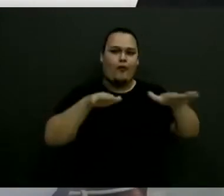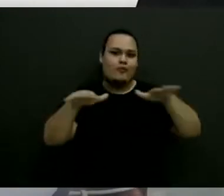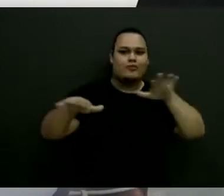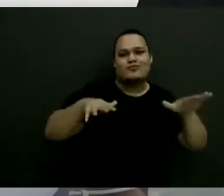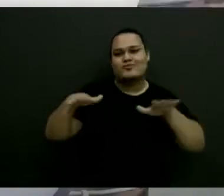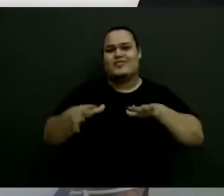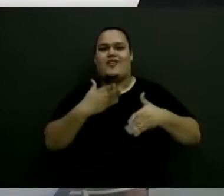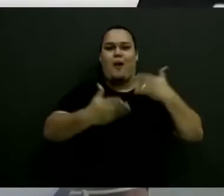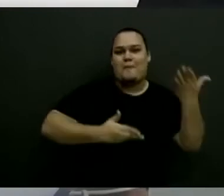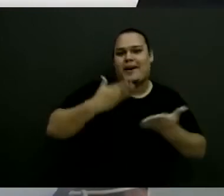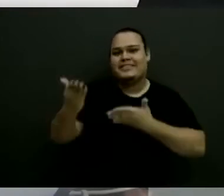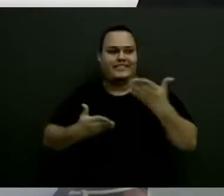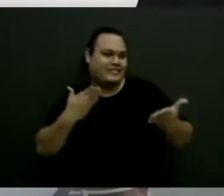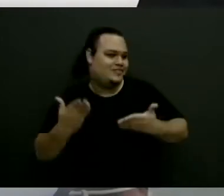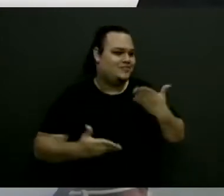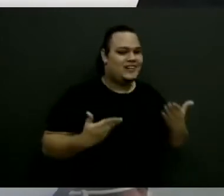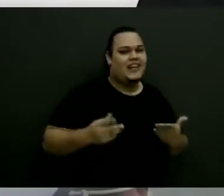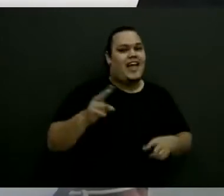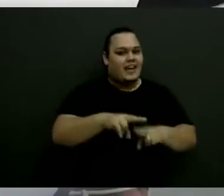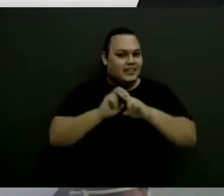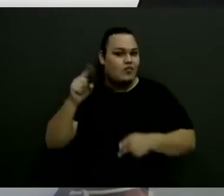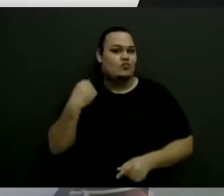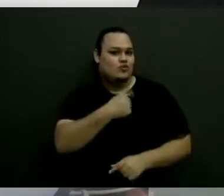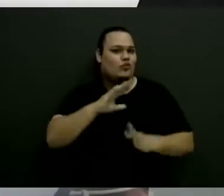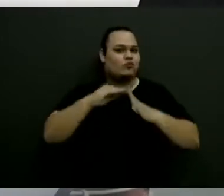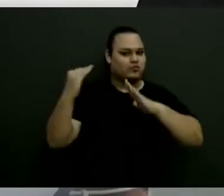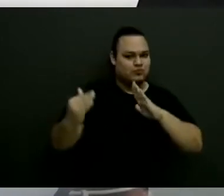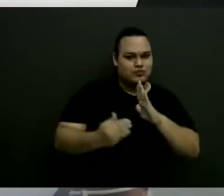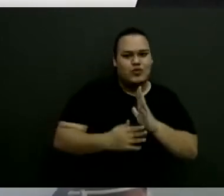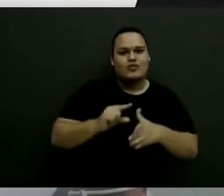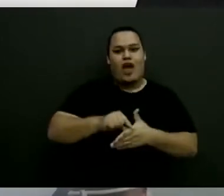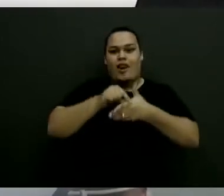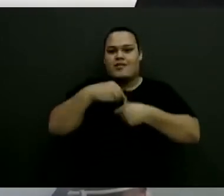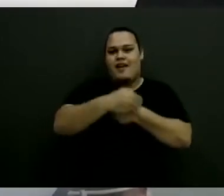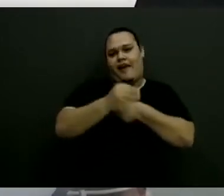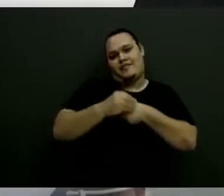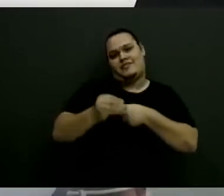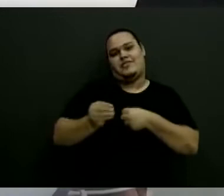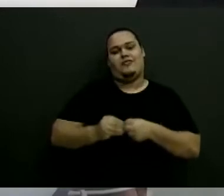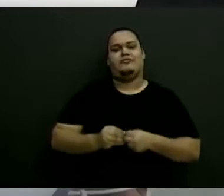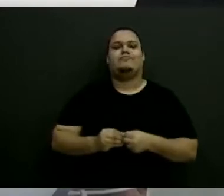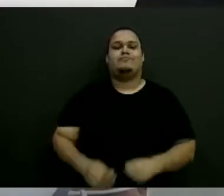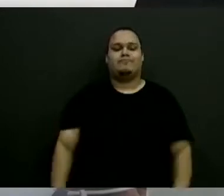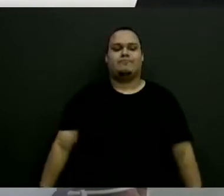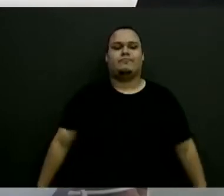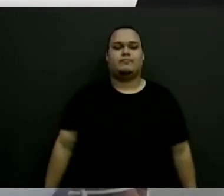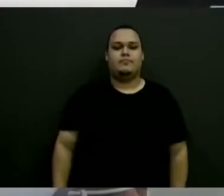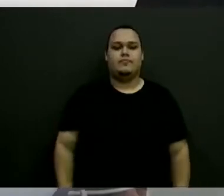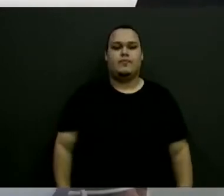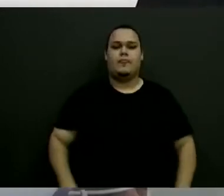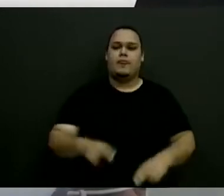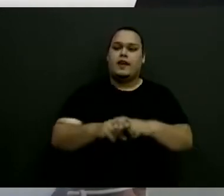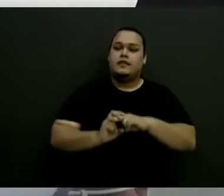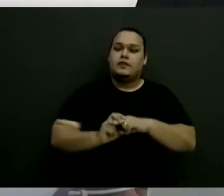verdade, hoje, queira ou não queira, todos nós estamos liderando células. Bem, pastor Misael,